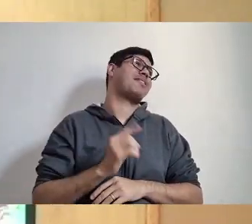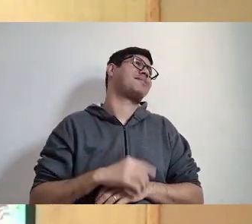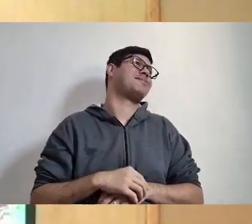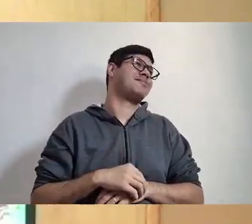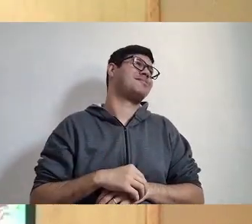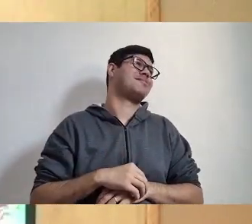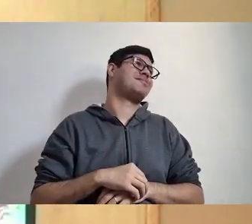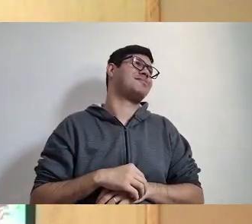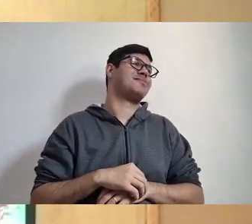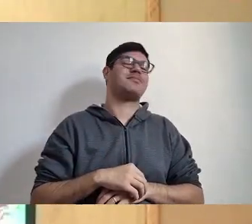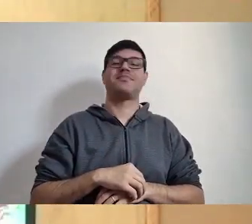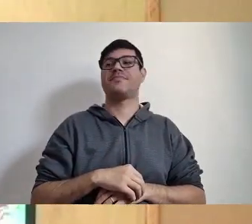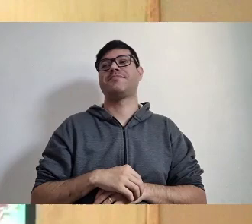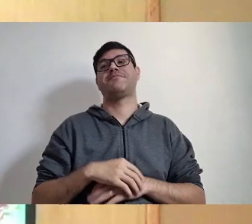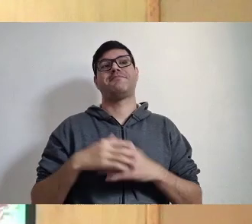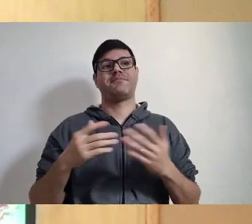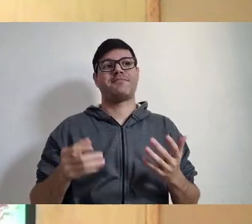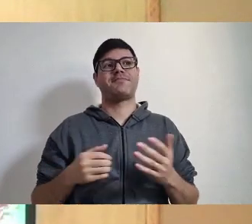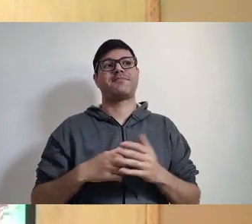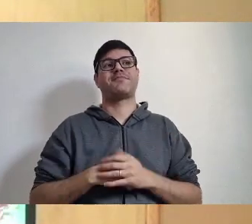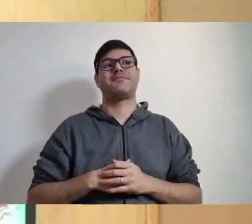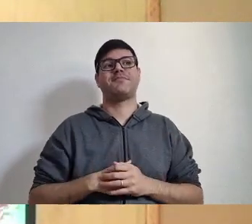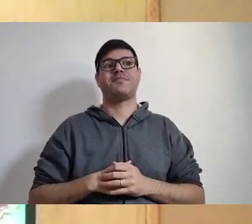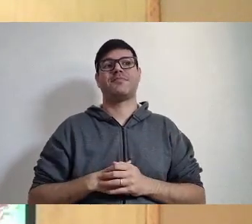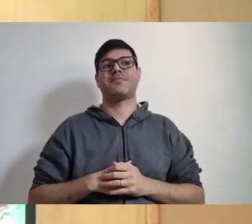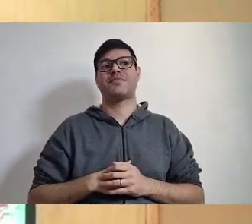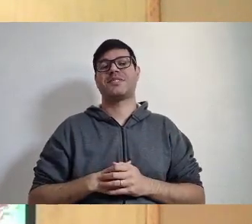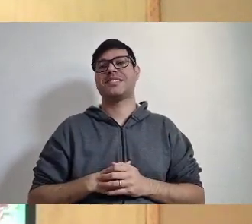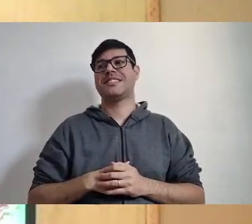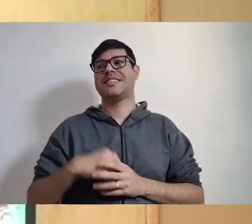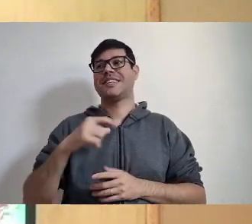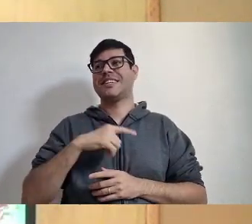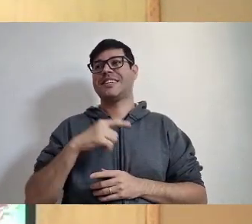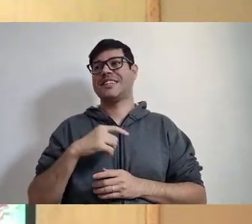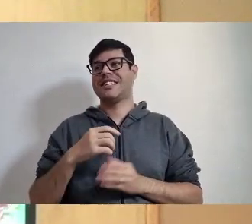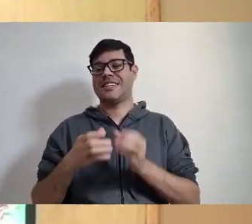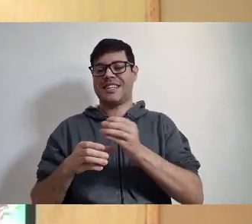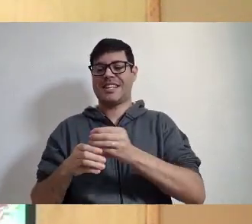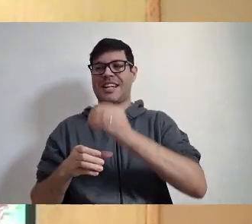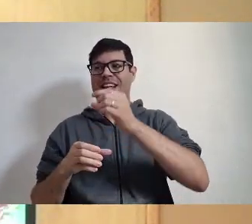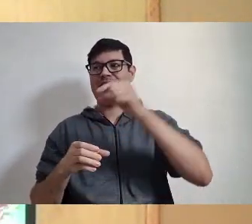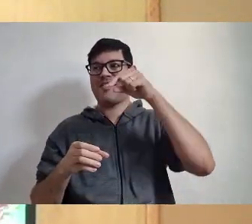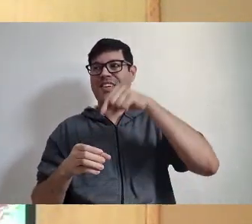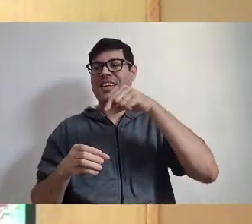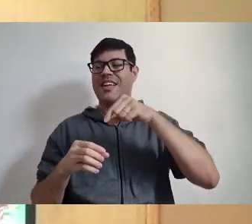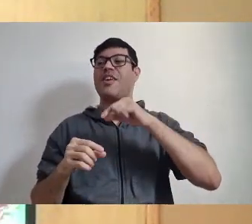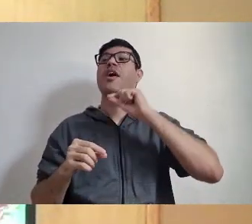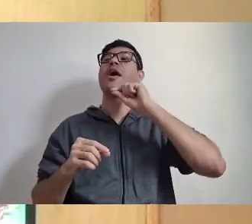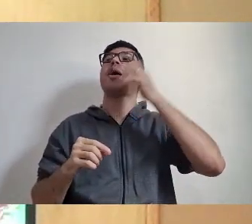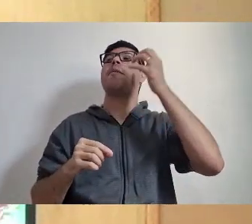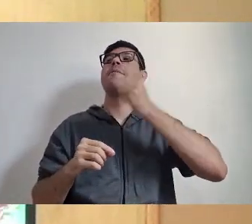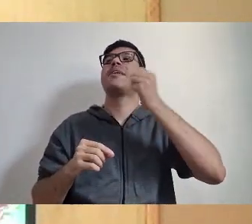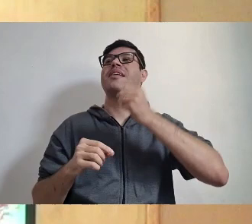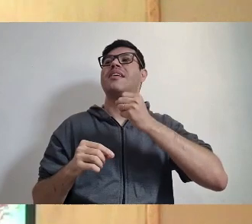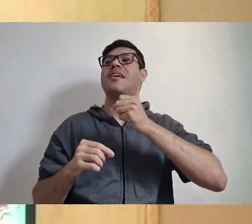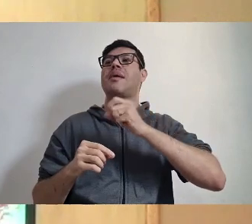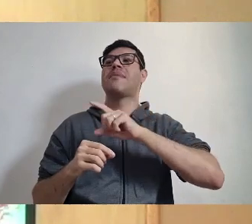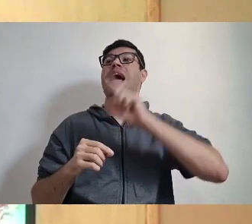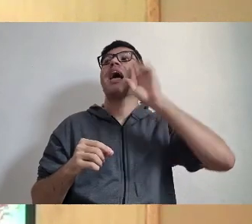sempre... Essa garrafa, por exemplo, tem a tampa branca. A oposição vai falar que essa tampa é preta, engana todo